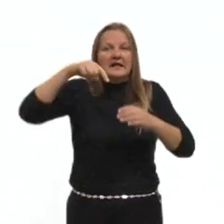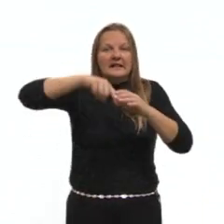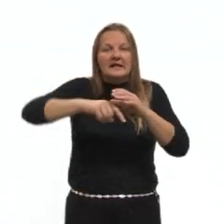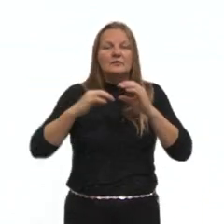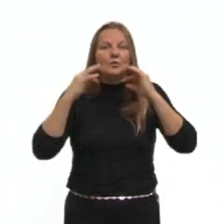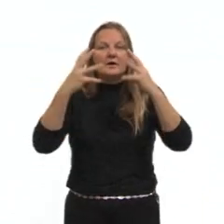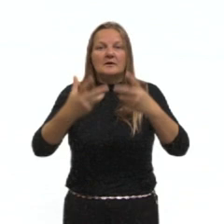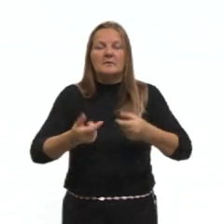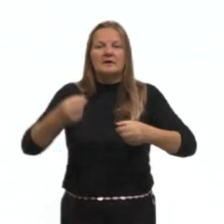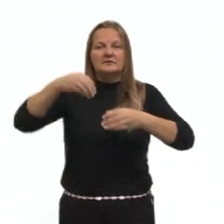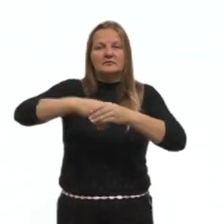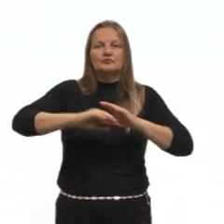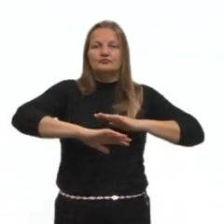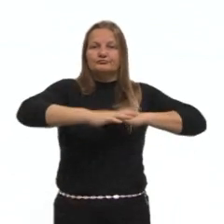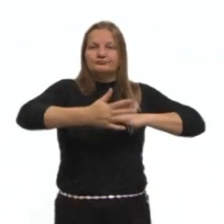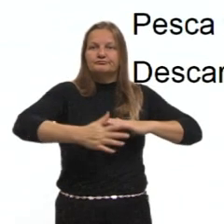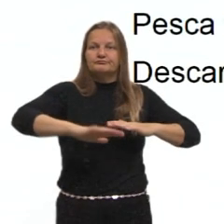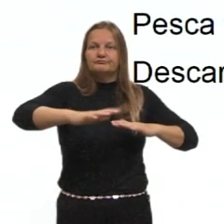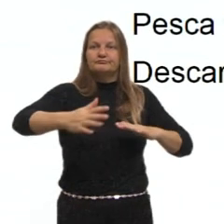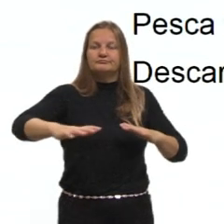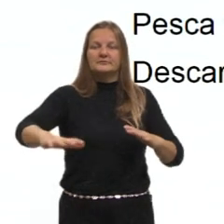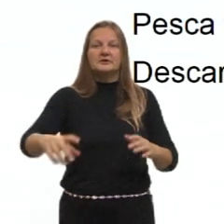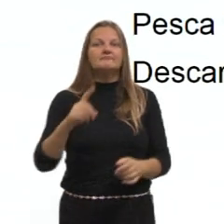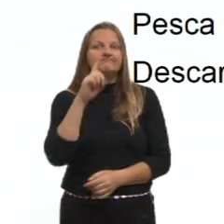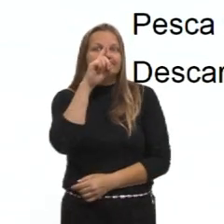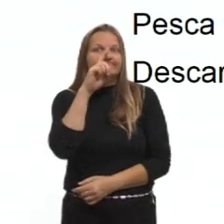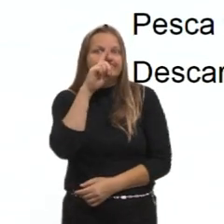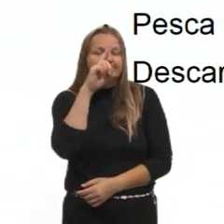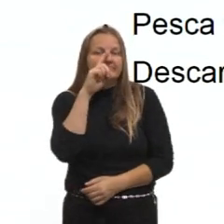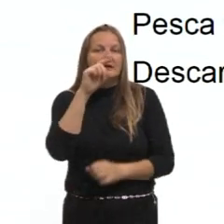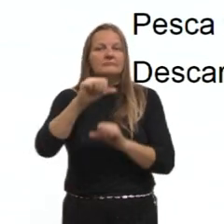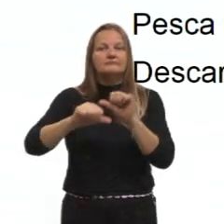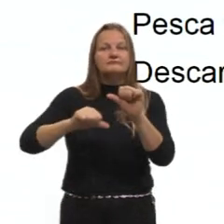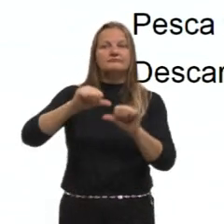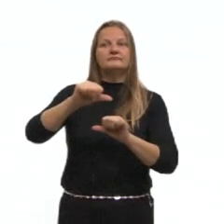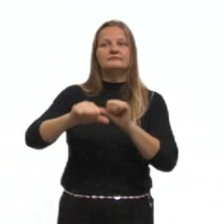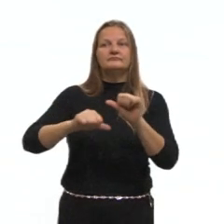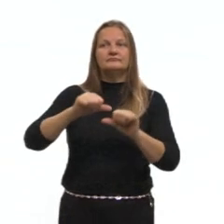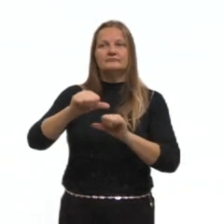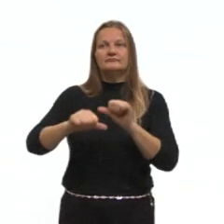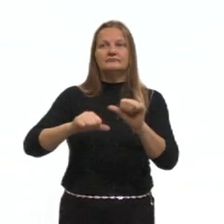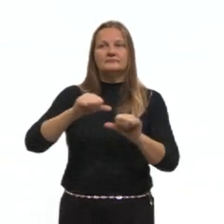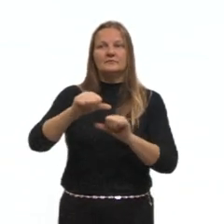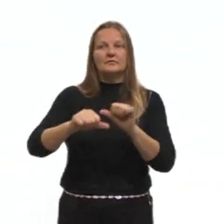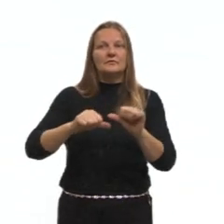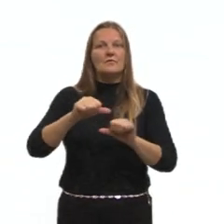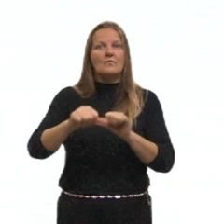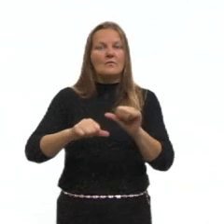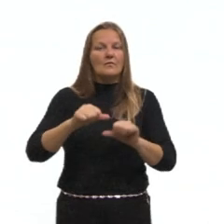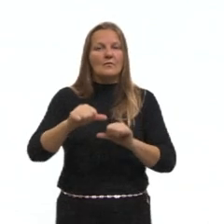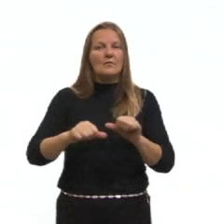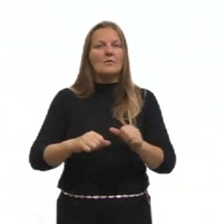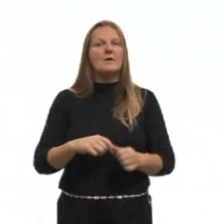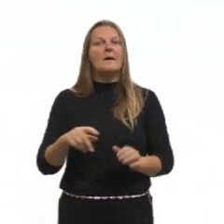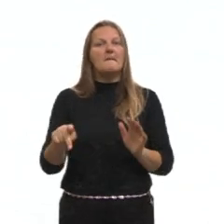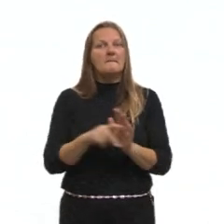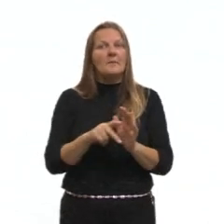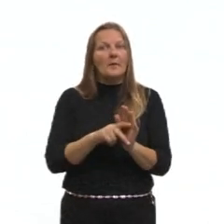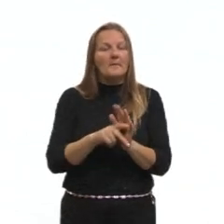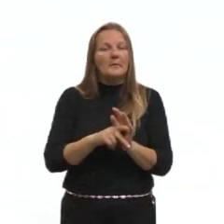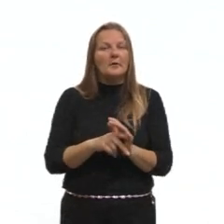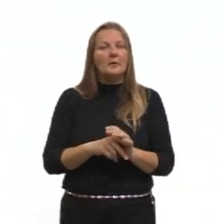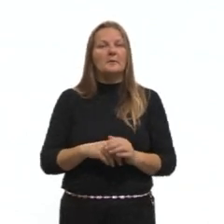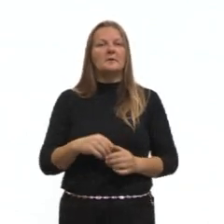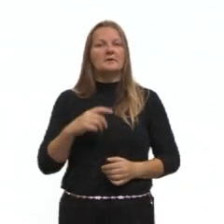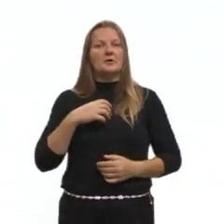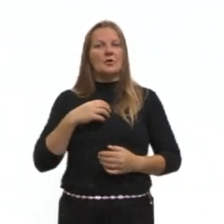que que vai acontecer vai alterar roupa vai alterar então a composição de